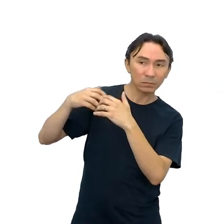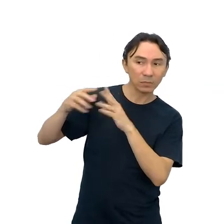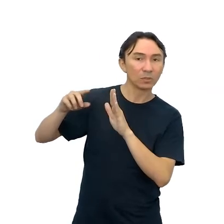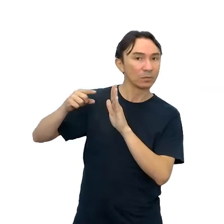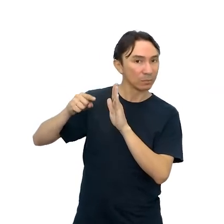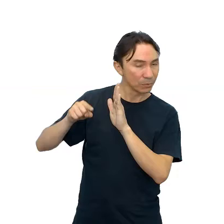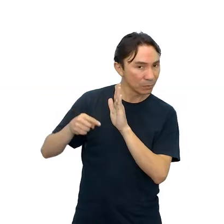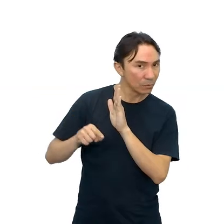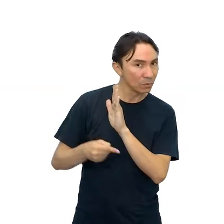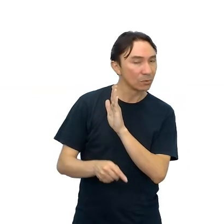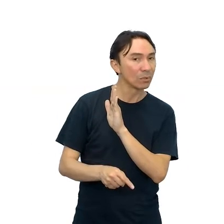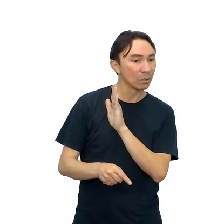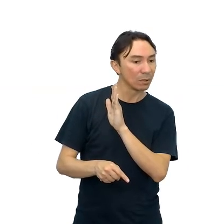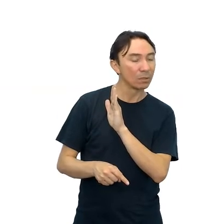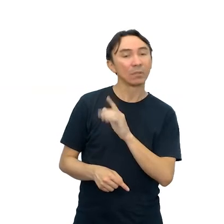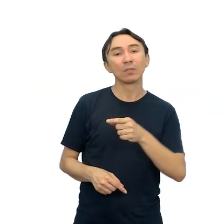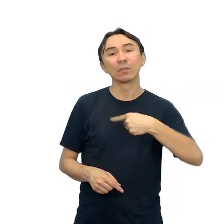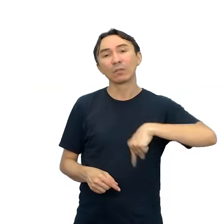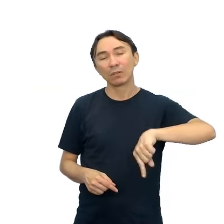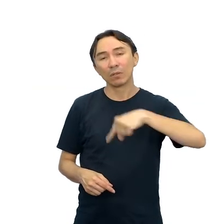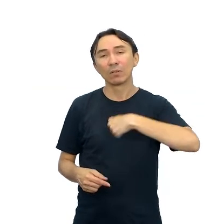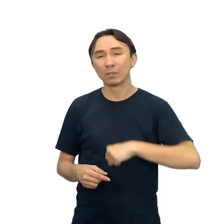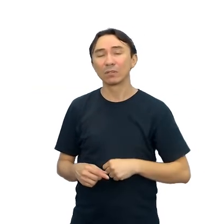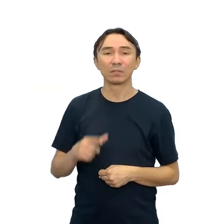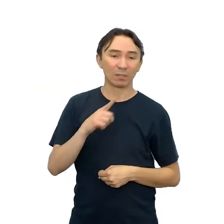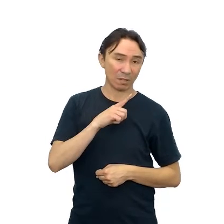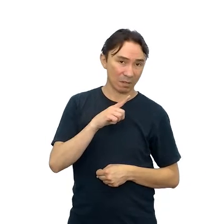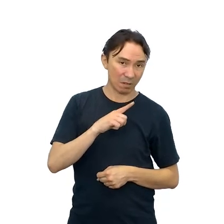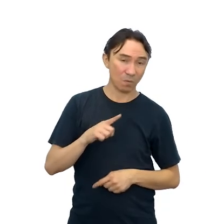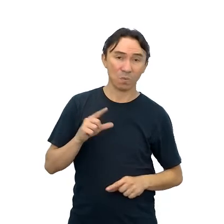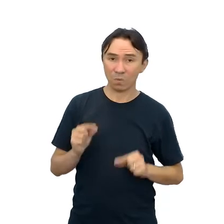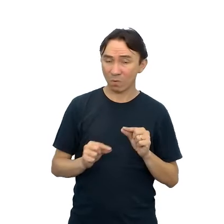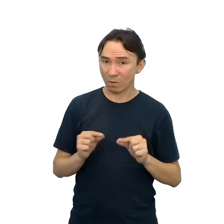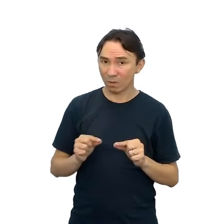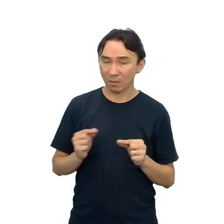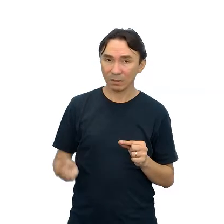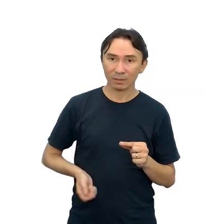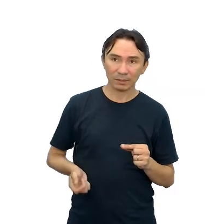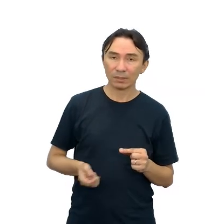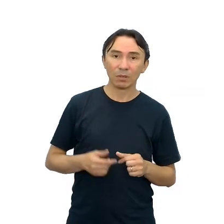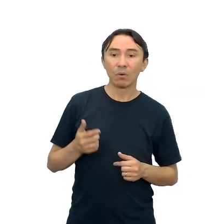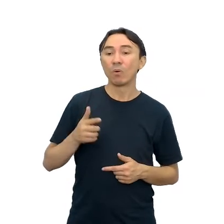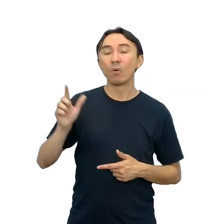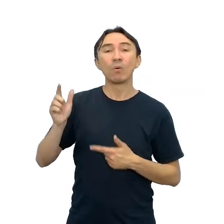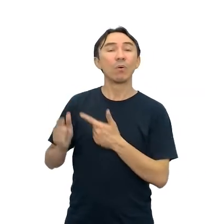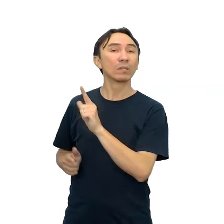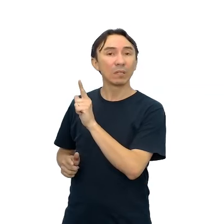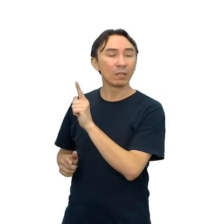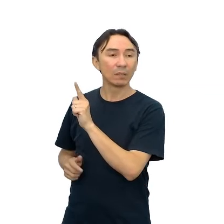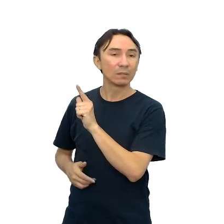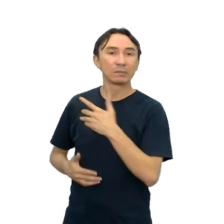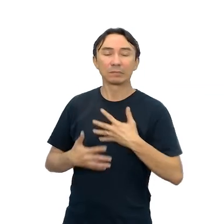E nós estamos levando em conta aqui que não há nenhuma interferência